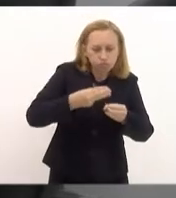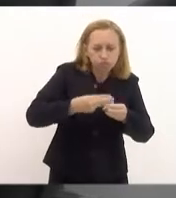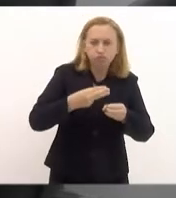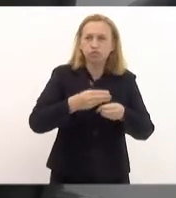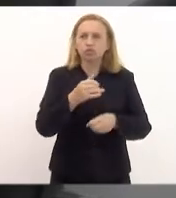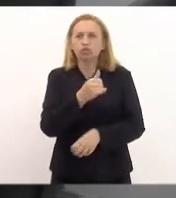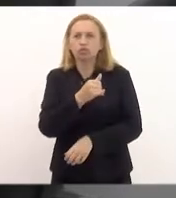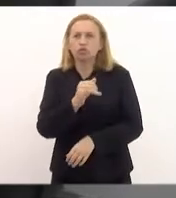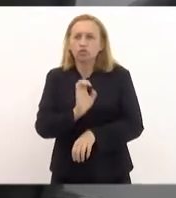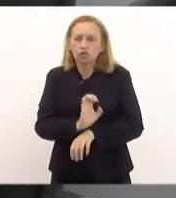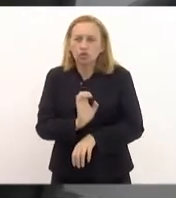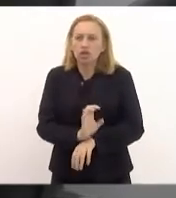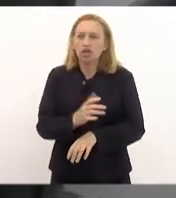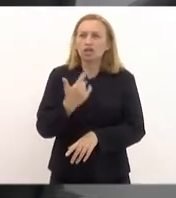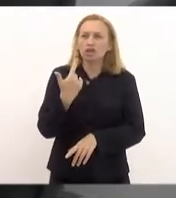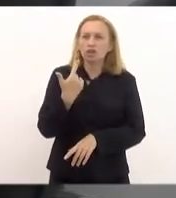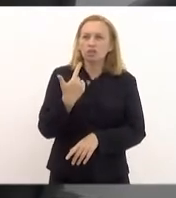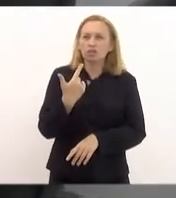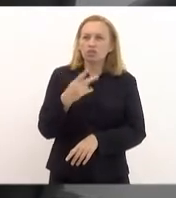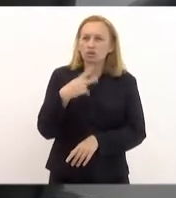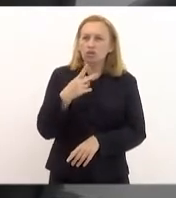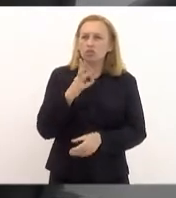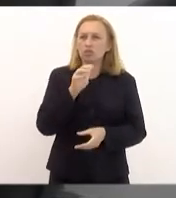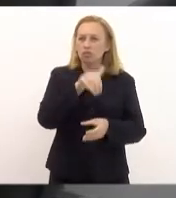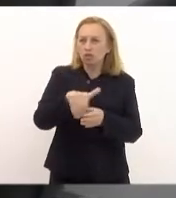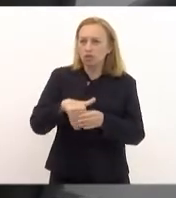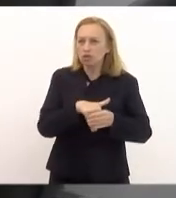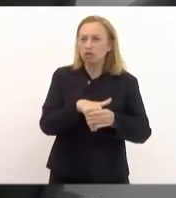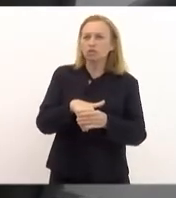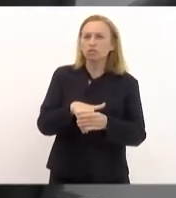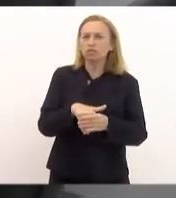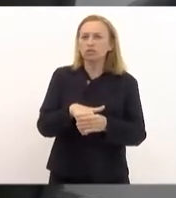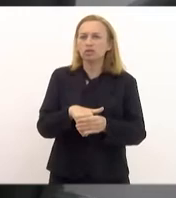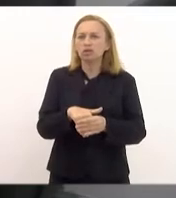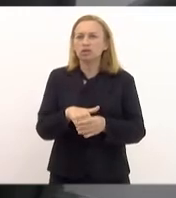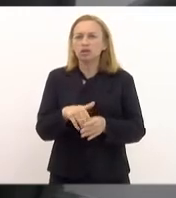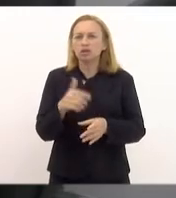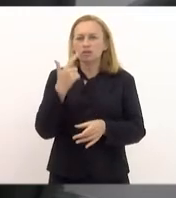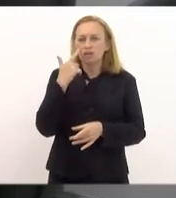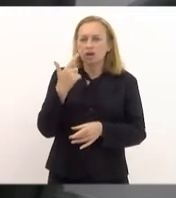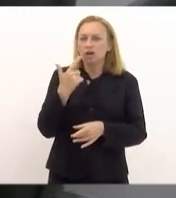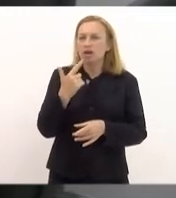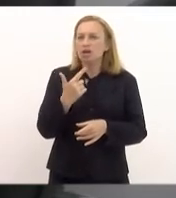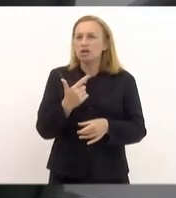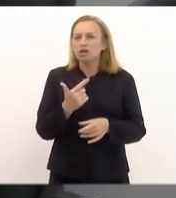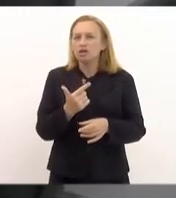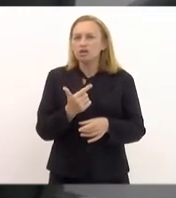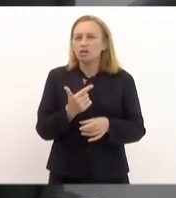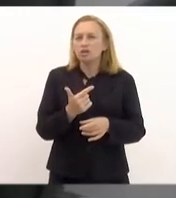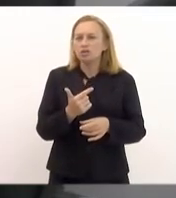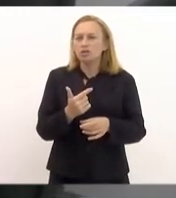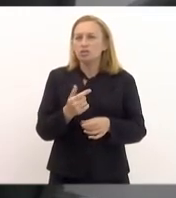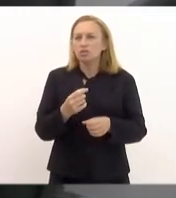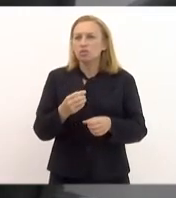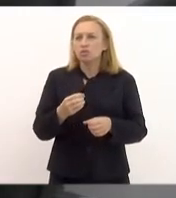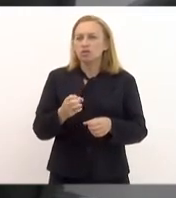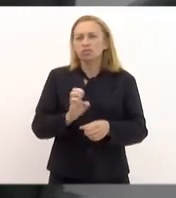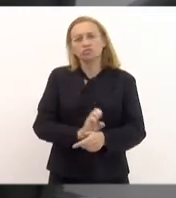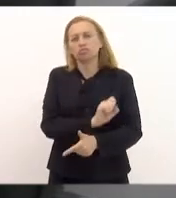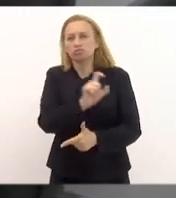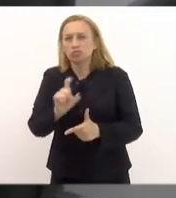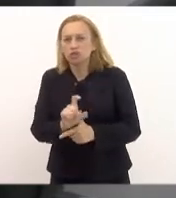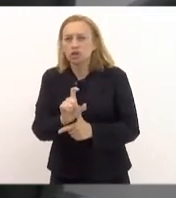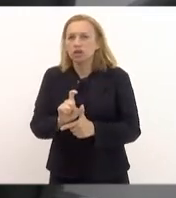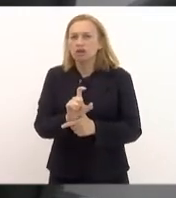enfim. E quando a gente votou, ao trabalhar a parte relacionada ao, digamos assim, ao ente executivo da região metropolitana,